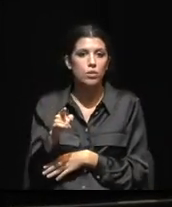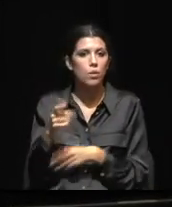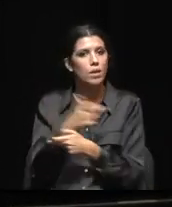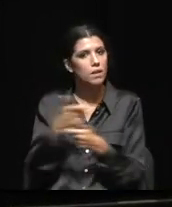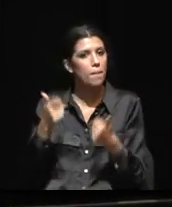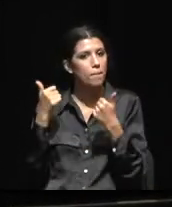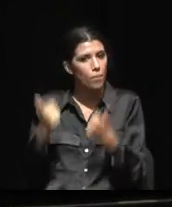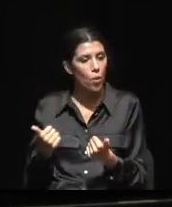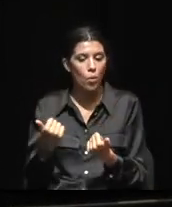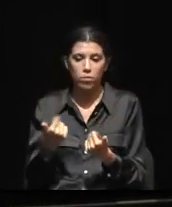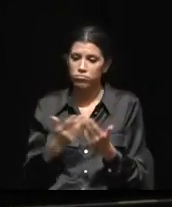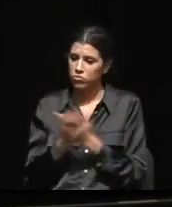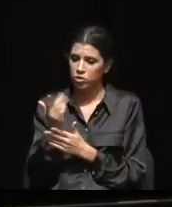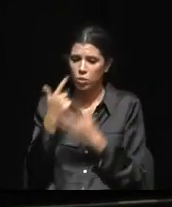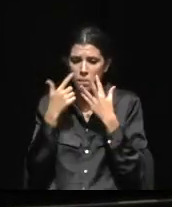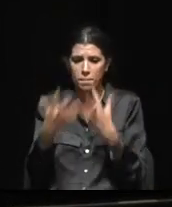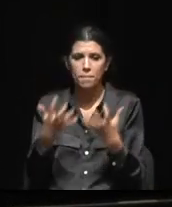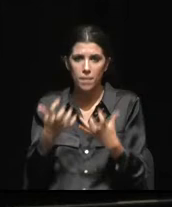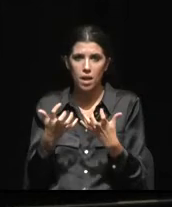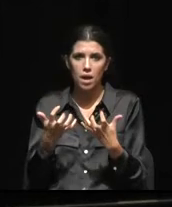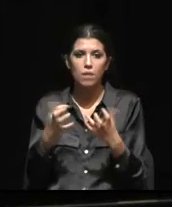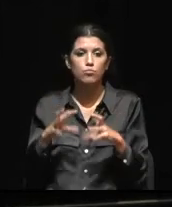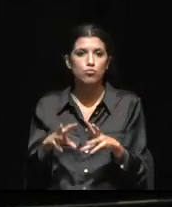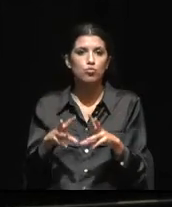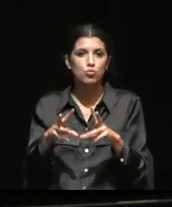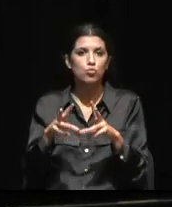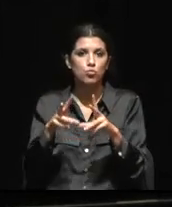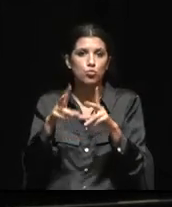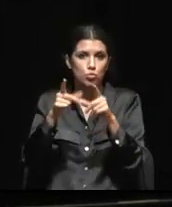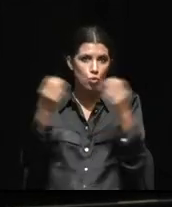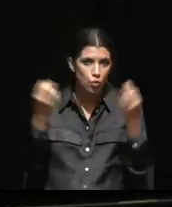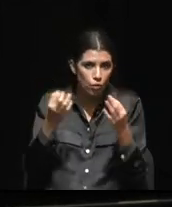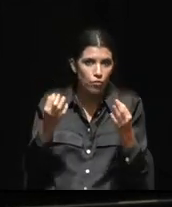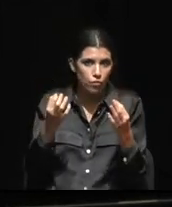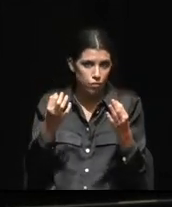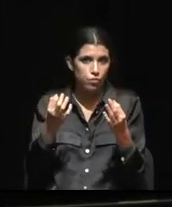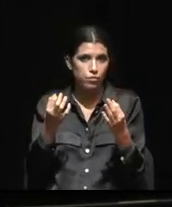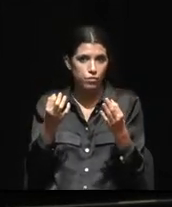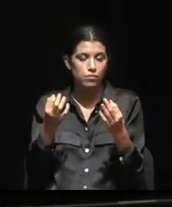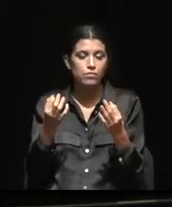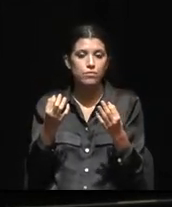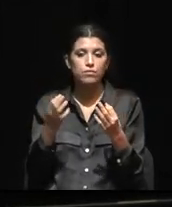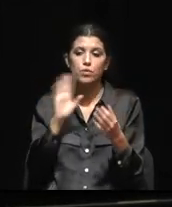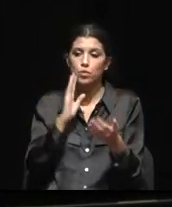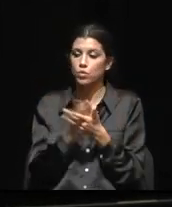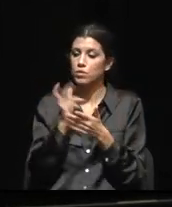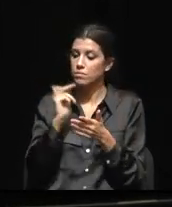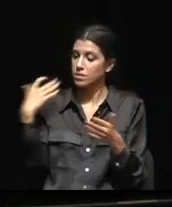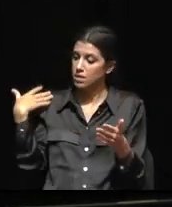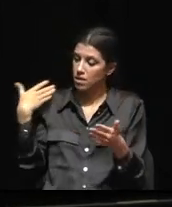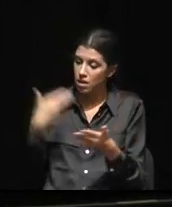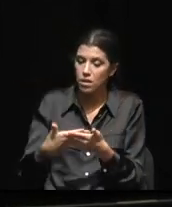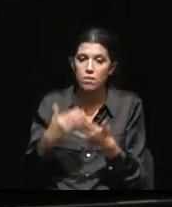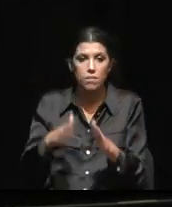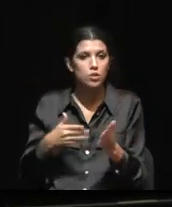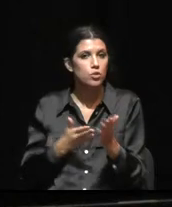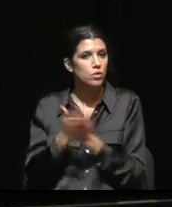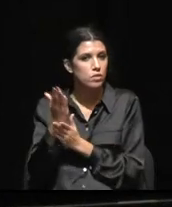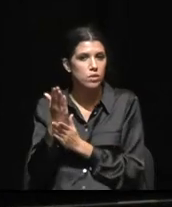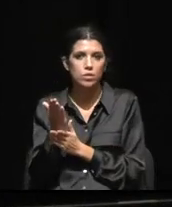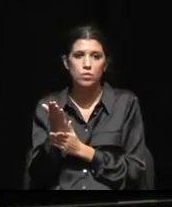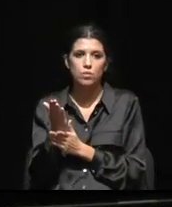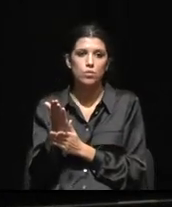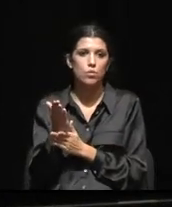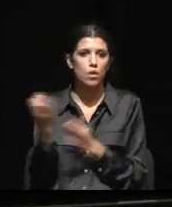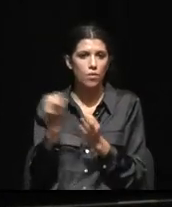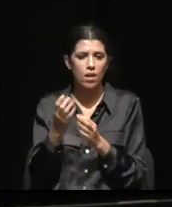modo continuamos a verificar que apesar dos Progressos assinaláveis registrados nas últimas décadas persistem ainda hoje